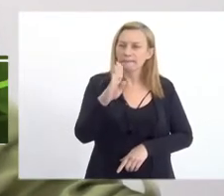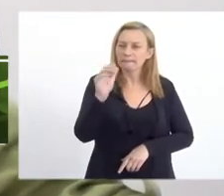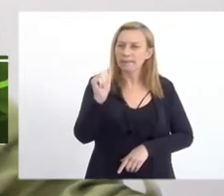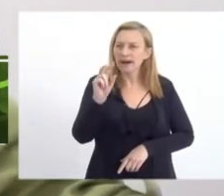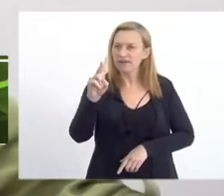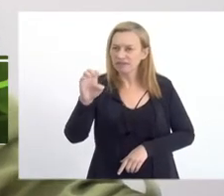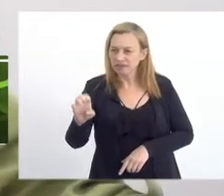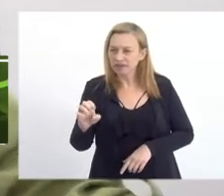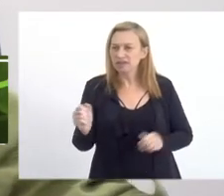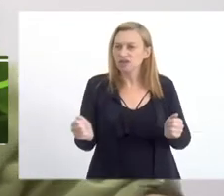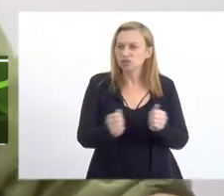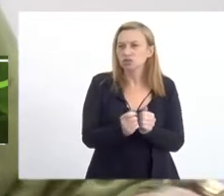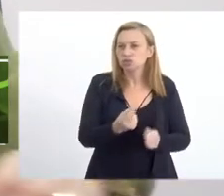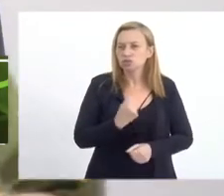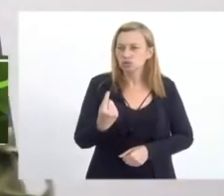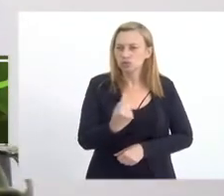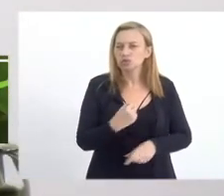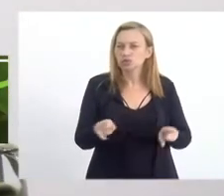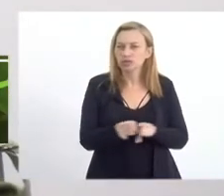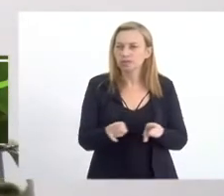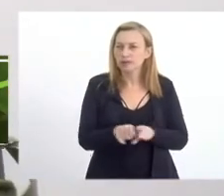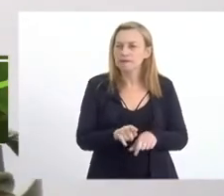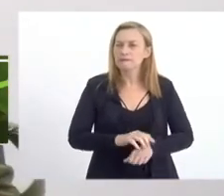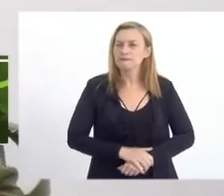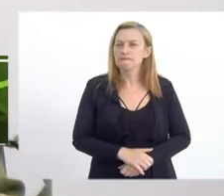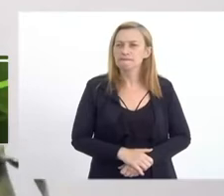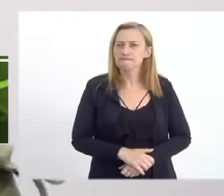aqui participando conosco também.